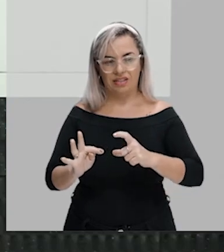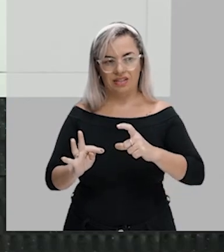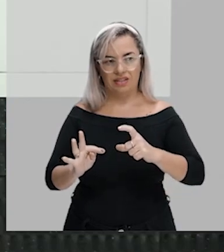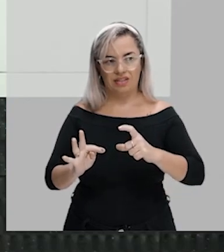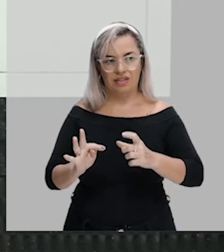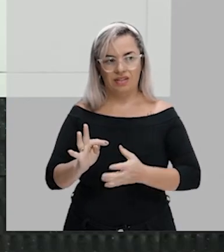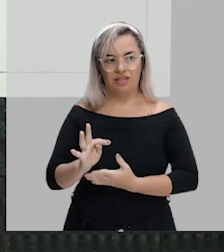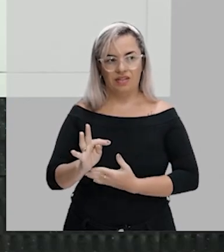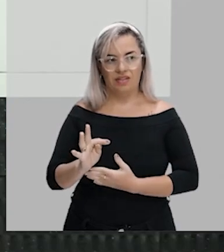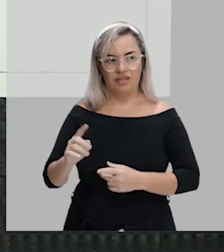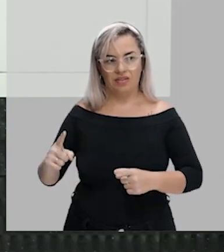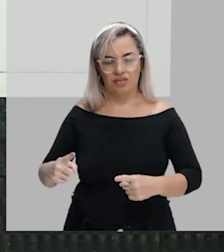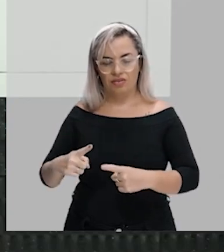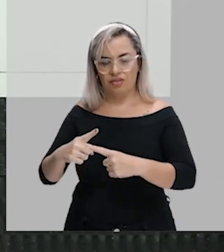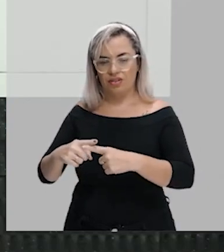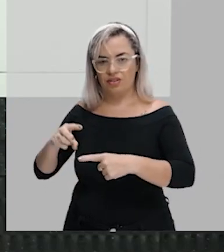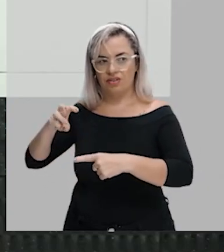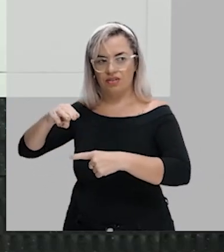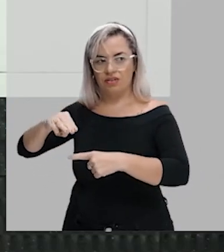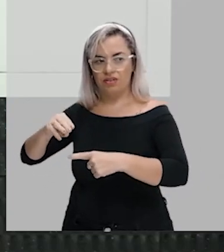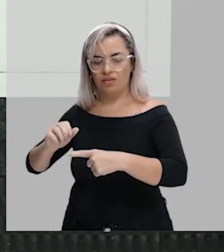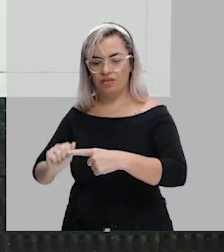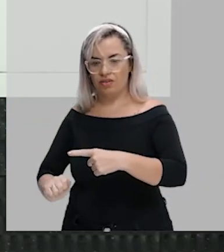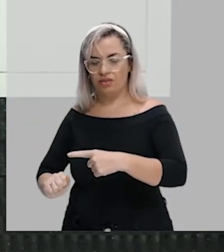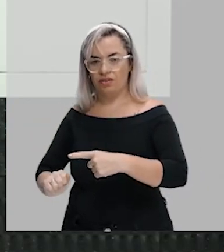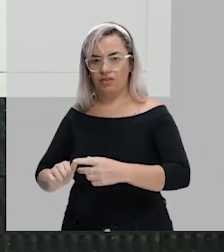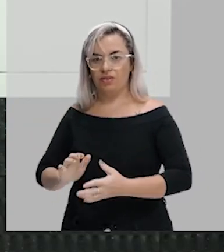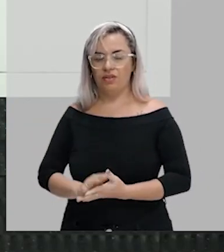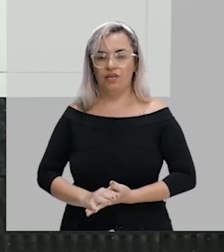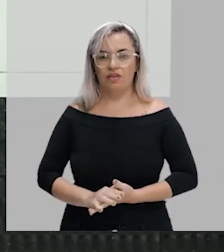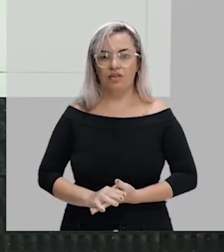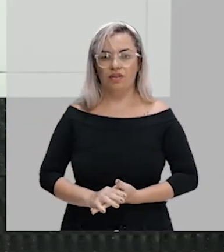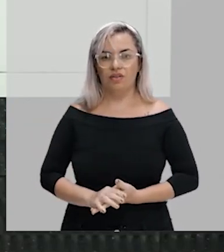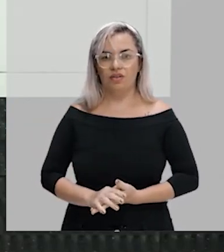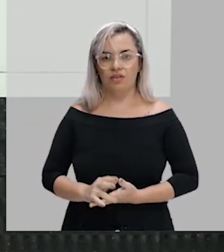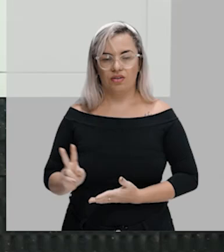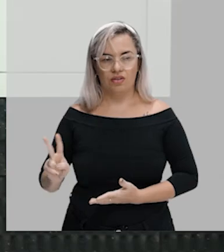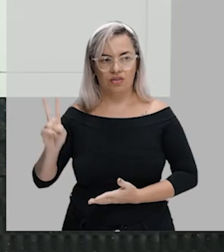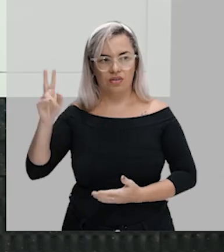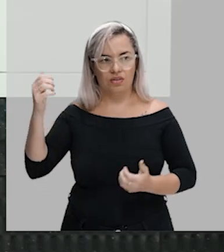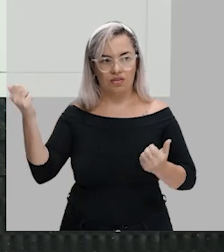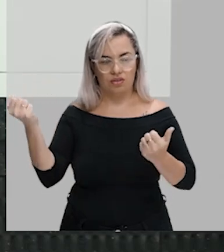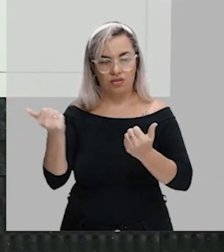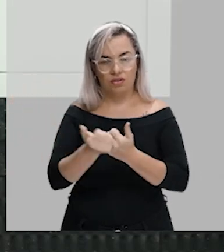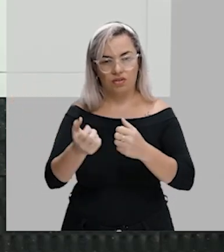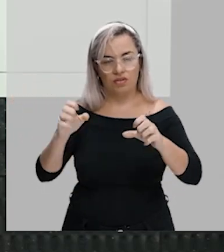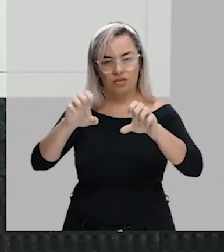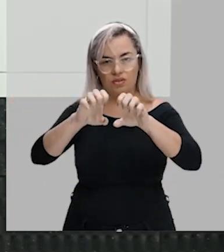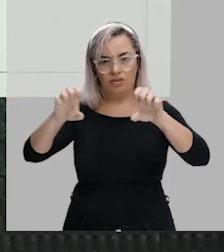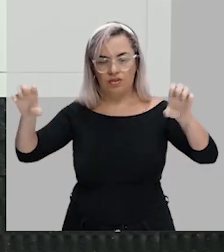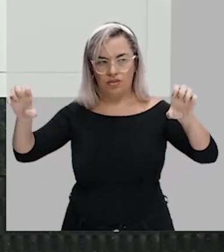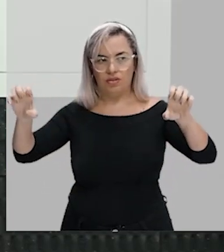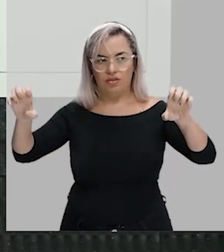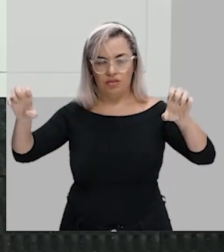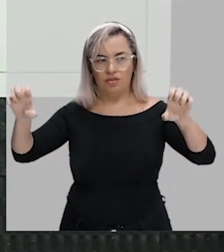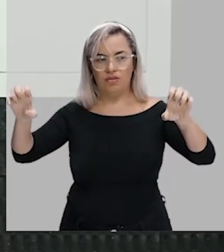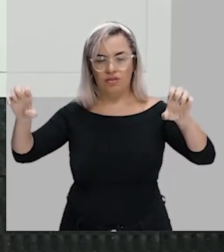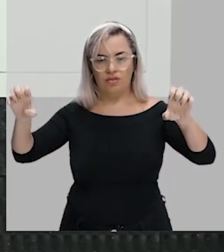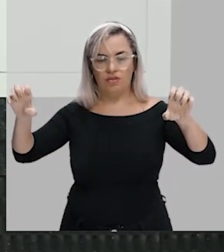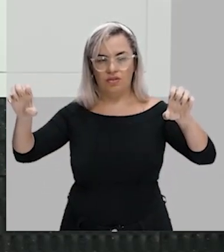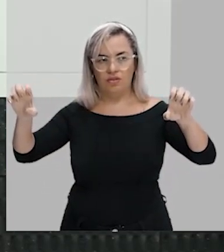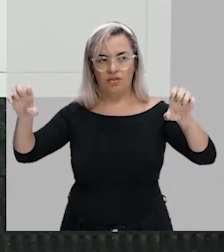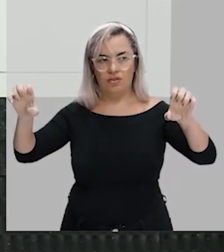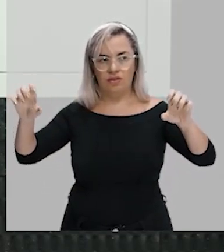vezes metro por ampere. Pronto. Então esses valorezinhos substituídos nessa equação, ok? Maxwell